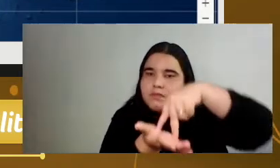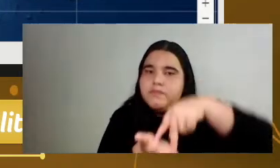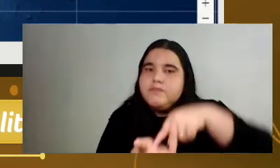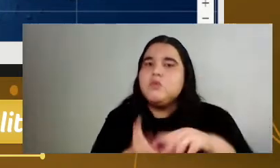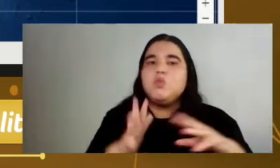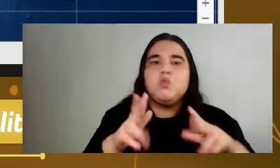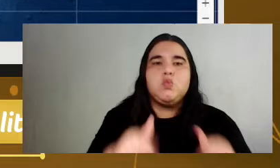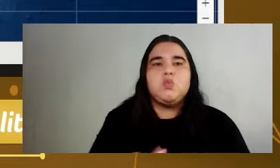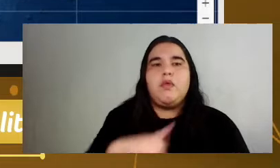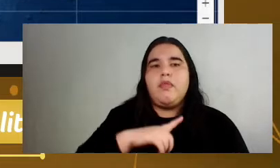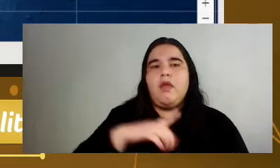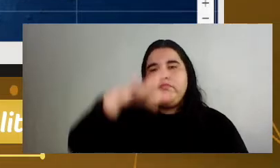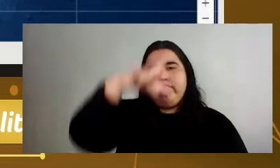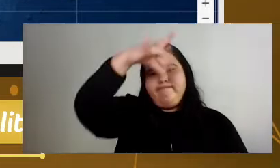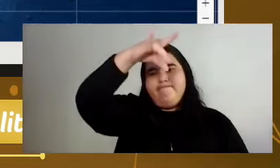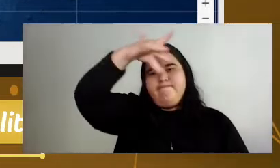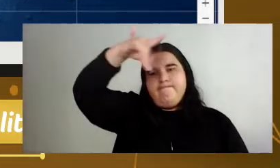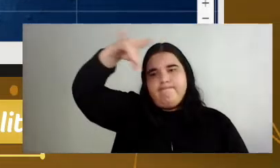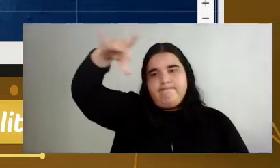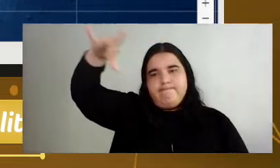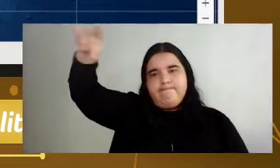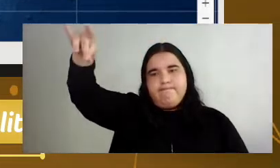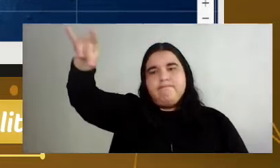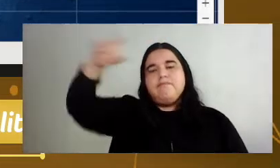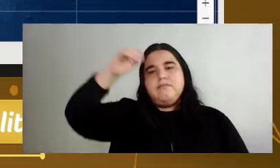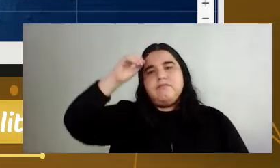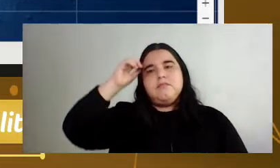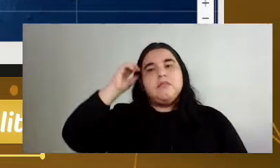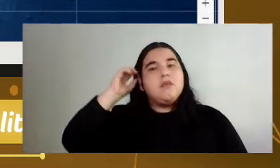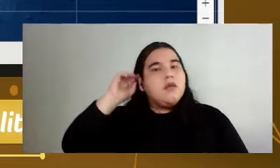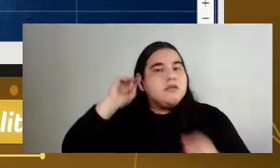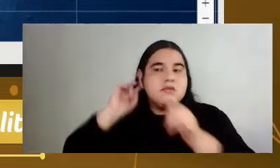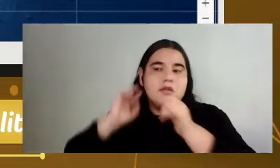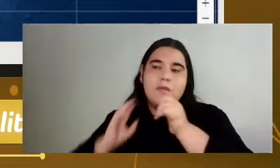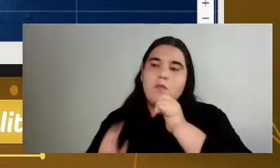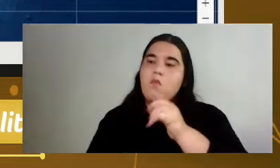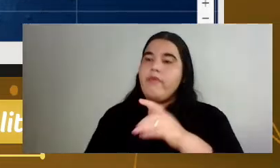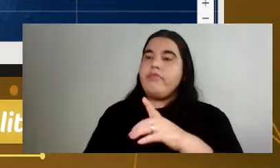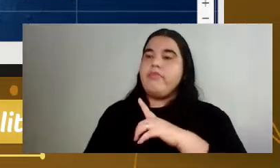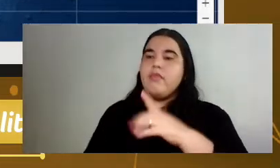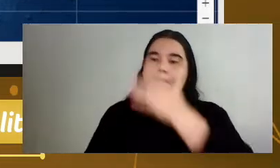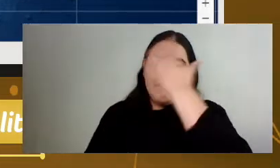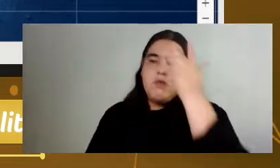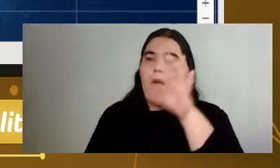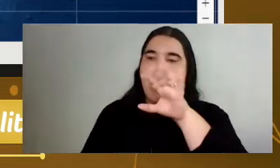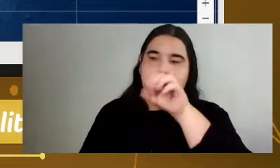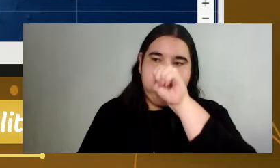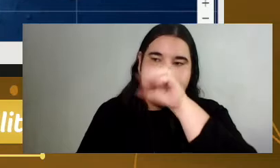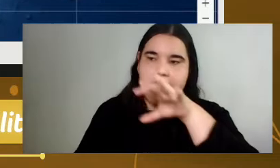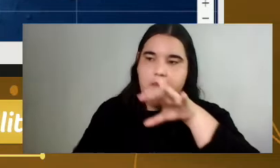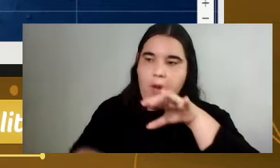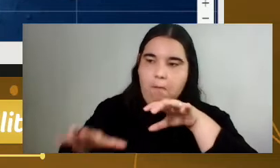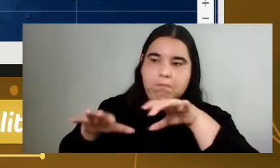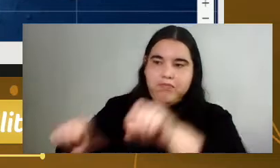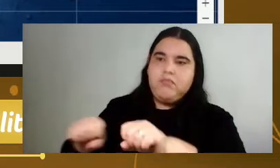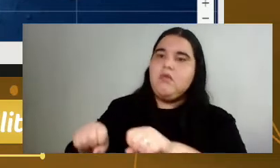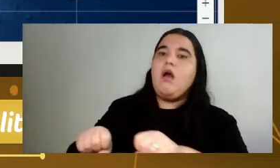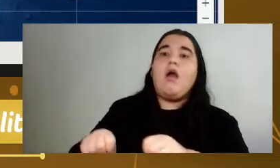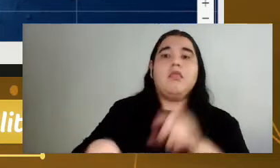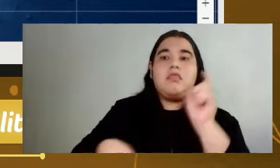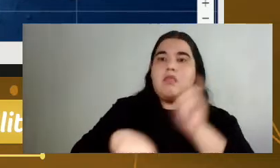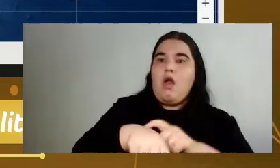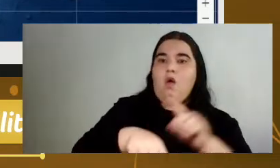percebe uma ocorrência, uma invasão, logo de imediato a gente consegue fazer um desforço imediato e retirar. Então tem